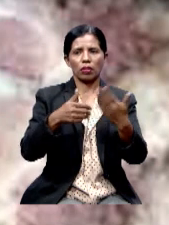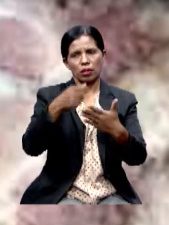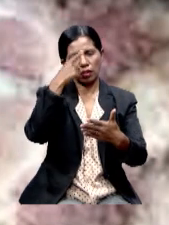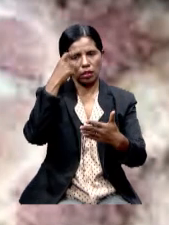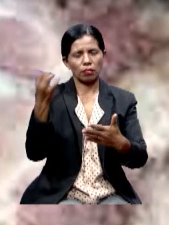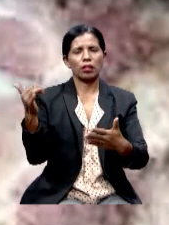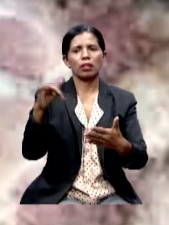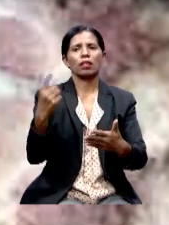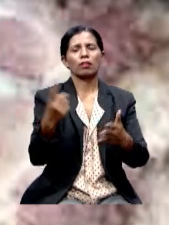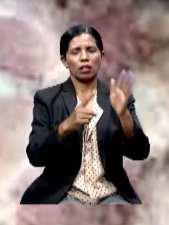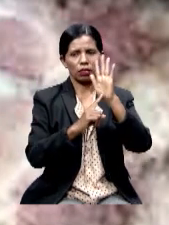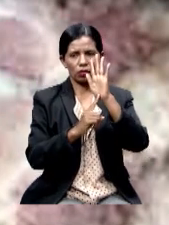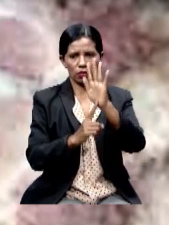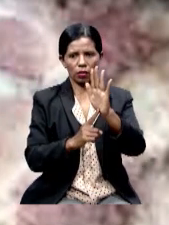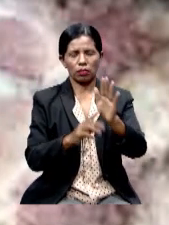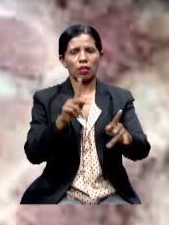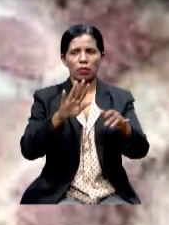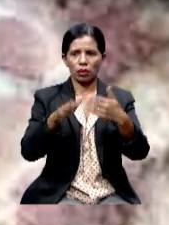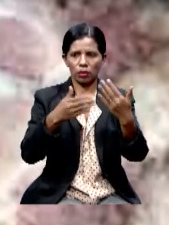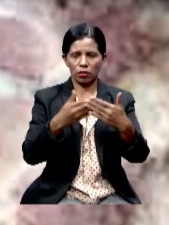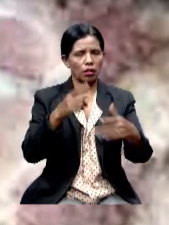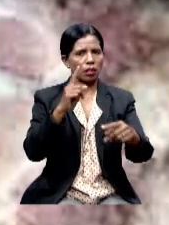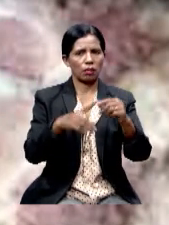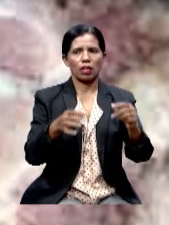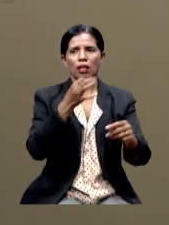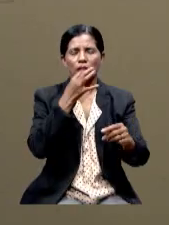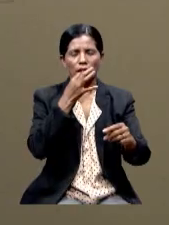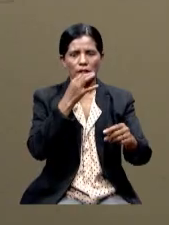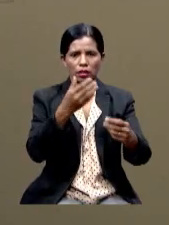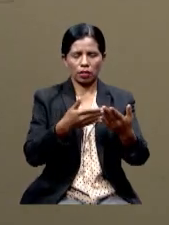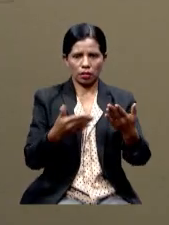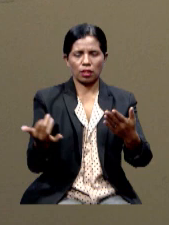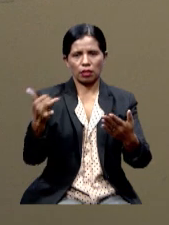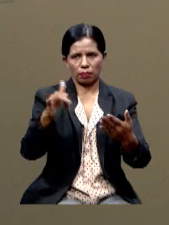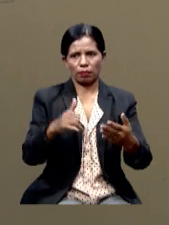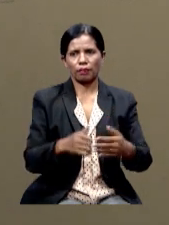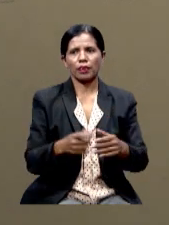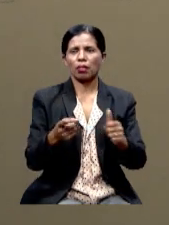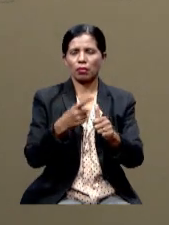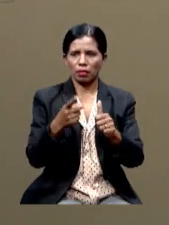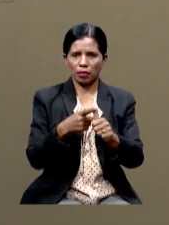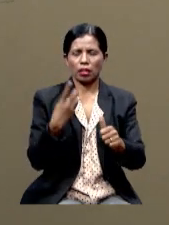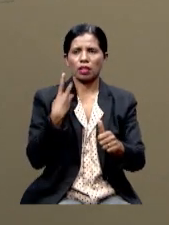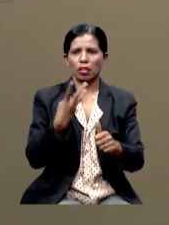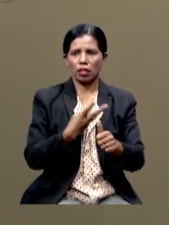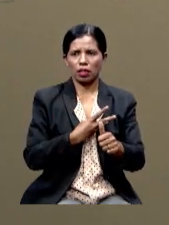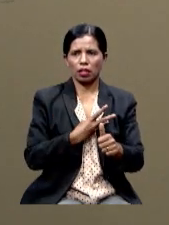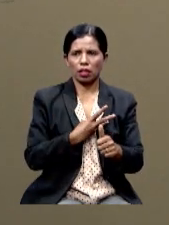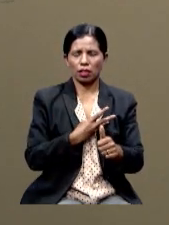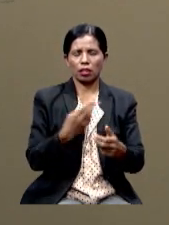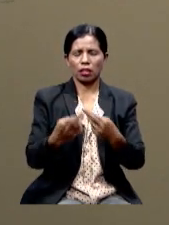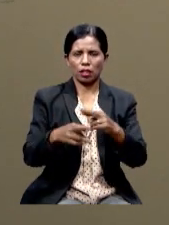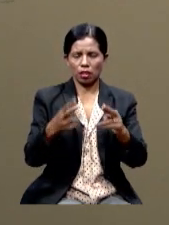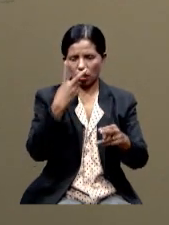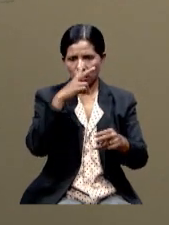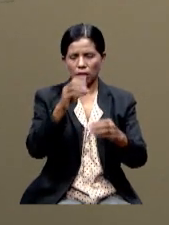sira sempre alerta de atu populasaun labele consumo produto hirak ne. Tamba primeiro administrativamente te tem que resolver o problema.